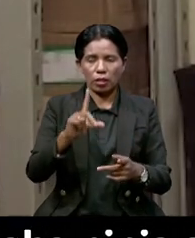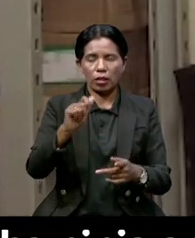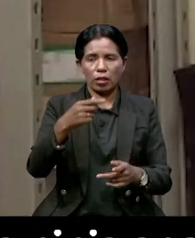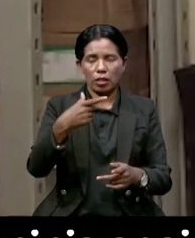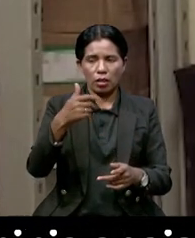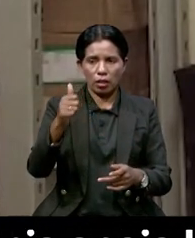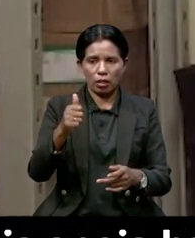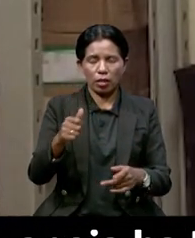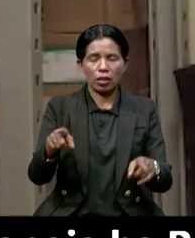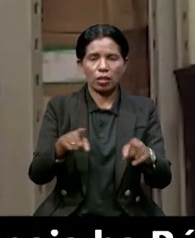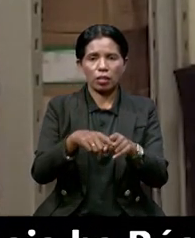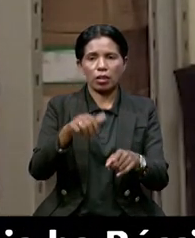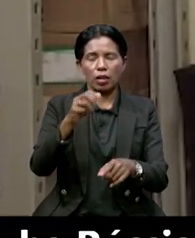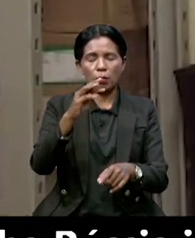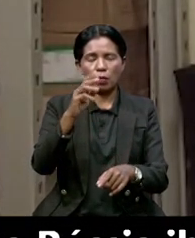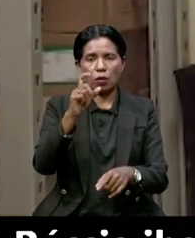anisam amoxicillin tablet